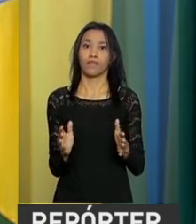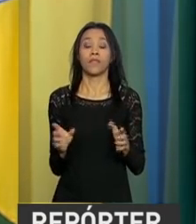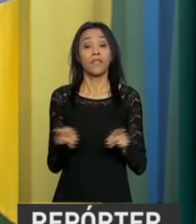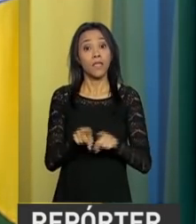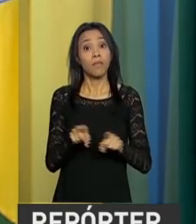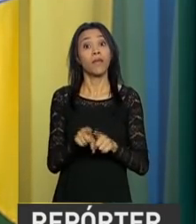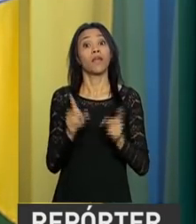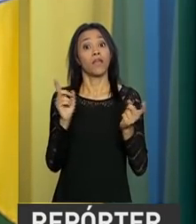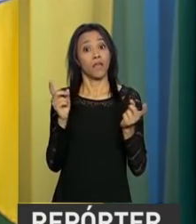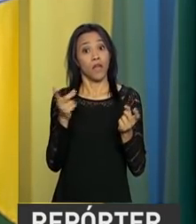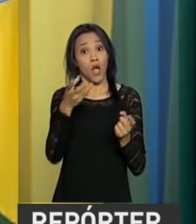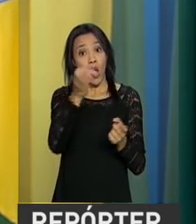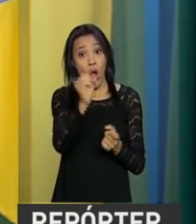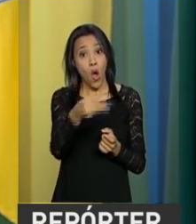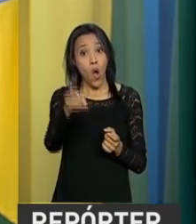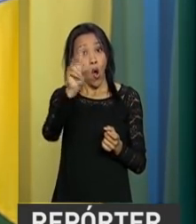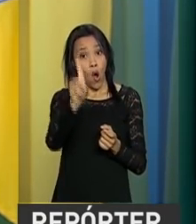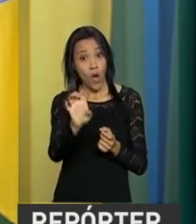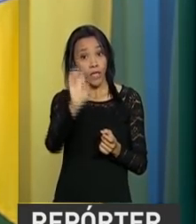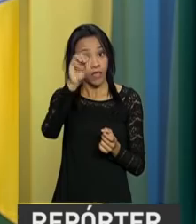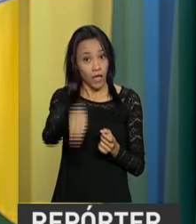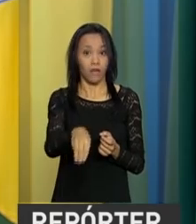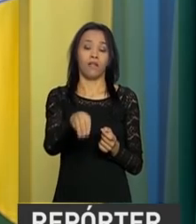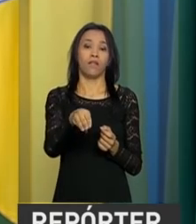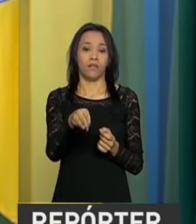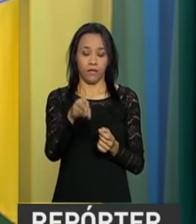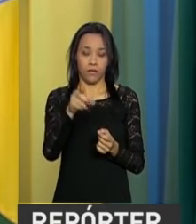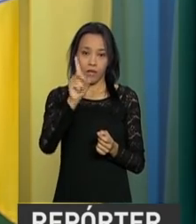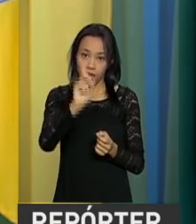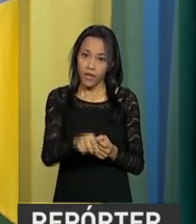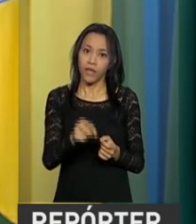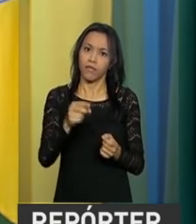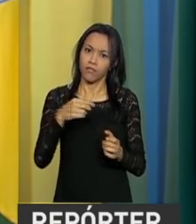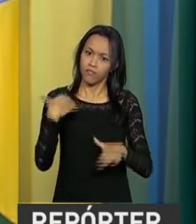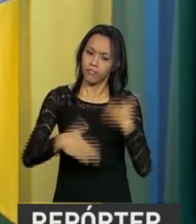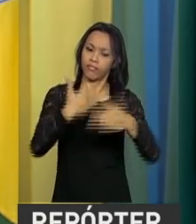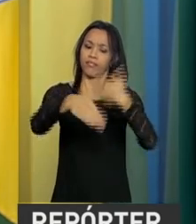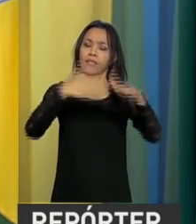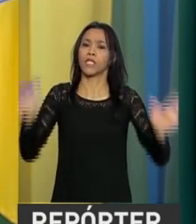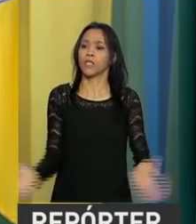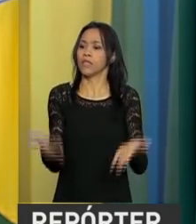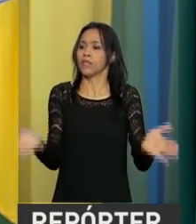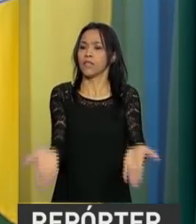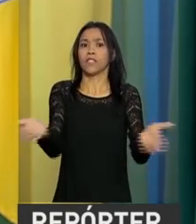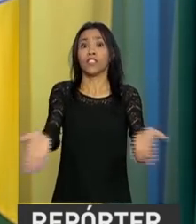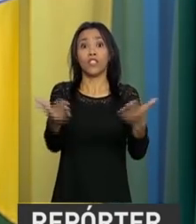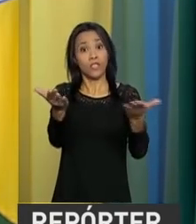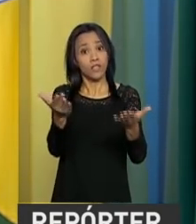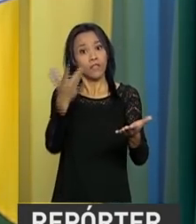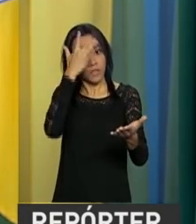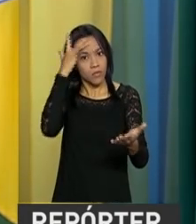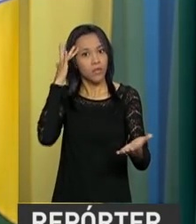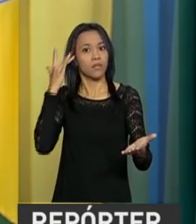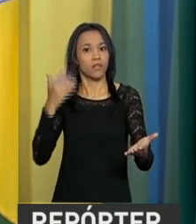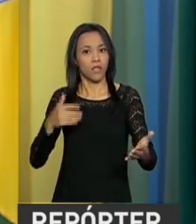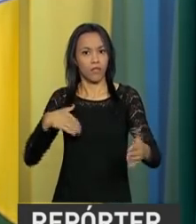de ordem. A ideia de ordem é uma ideia que gera progresso e incentiva o empreendedor.